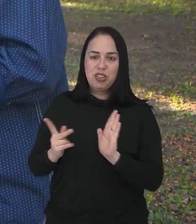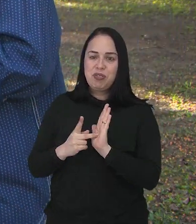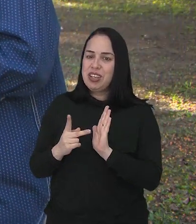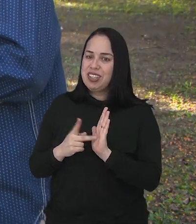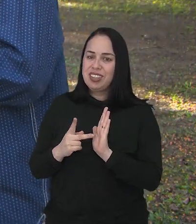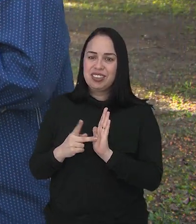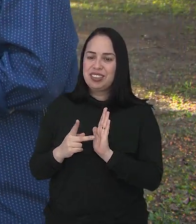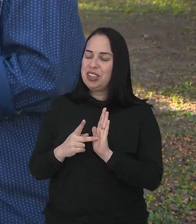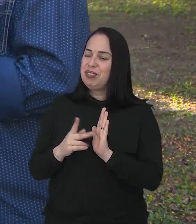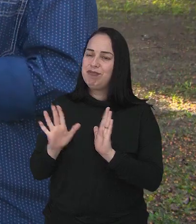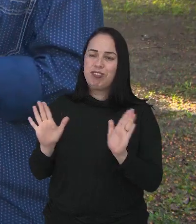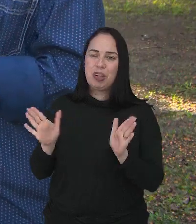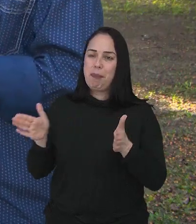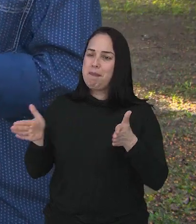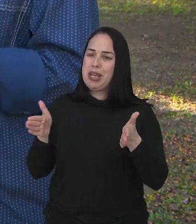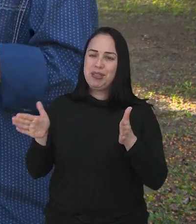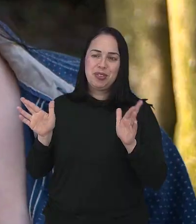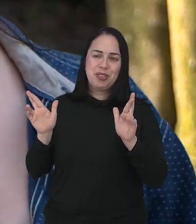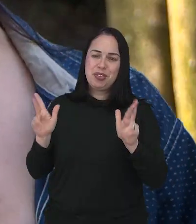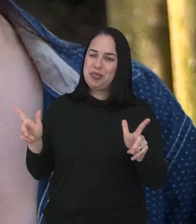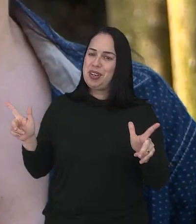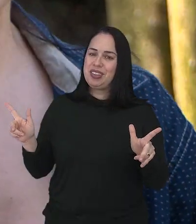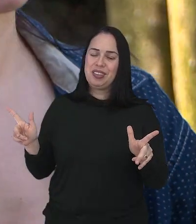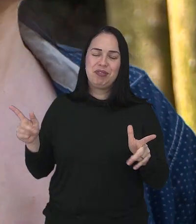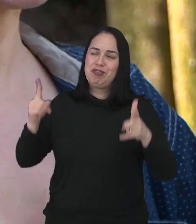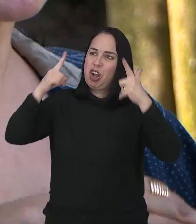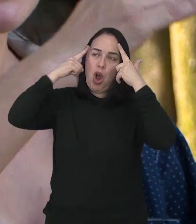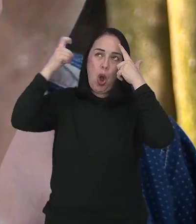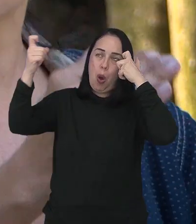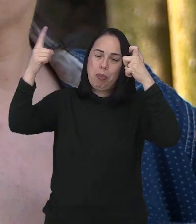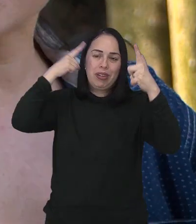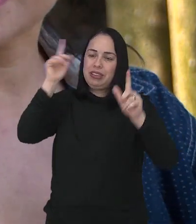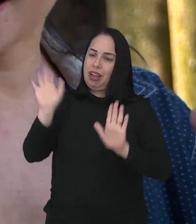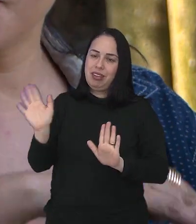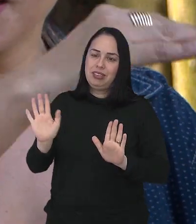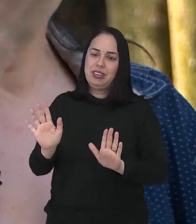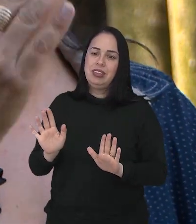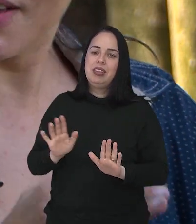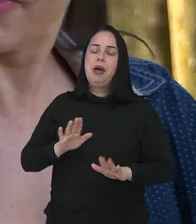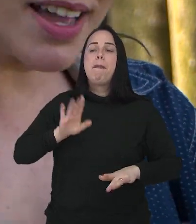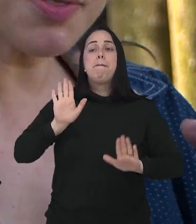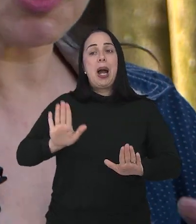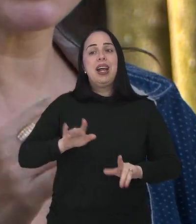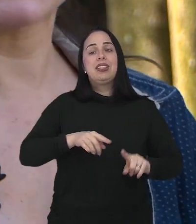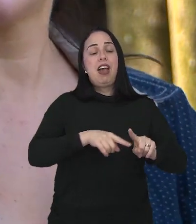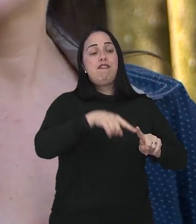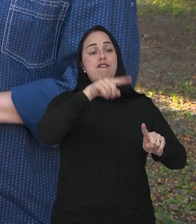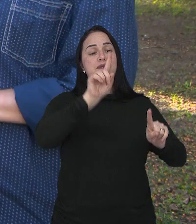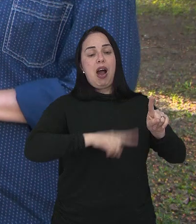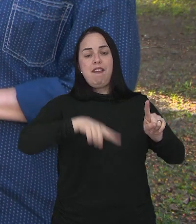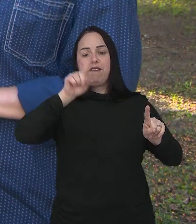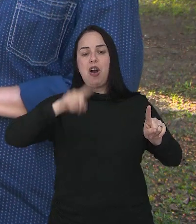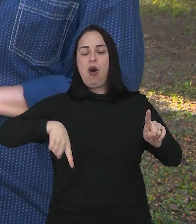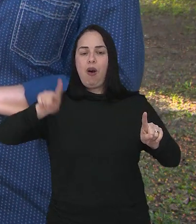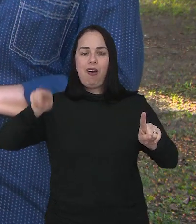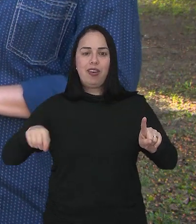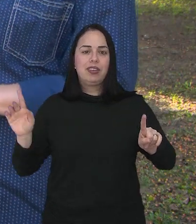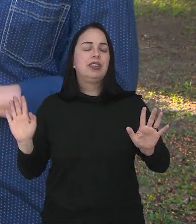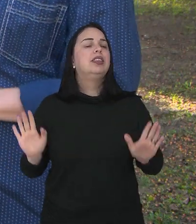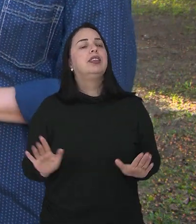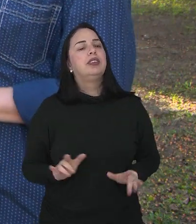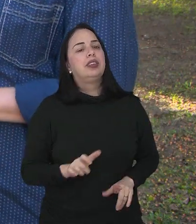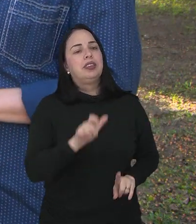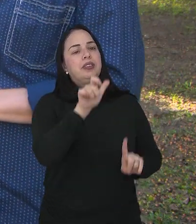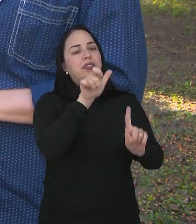estou na fase mais inspirada de produção. Mas ela vai e volta, sabe? Vai e volta. Cíntia Jardim